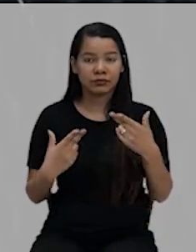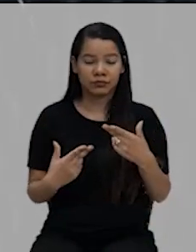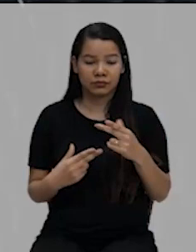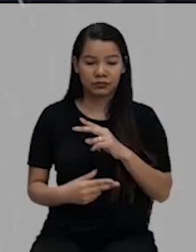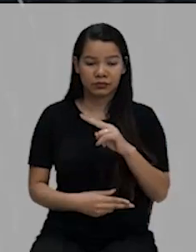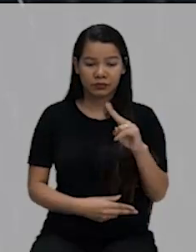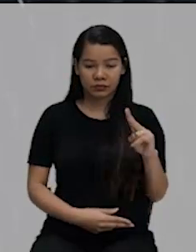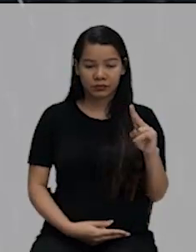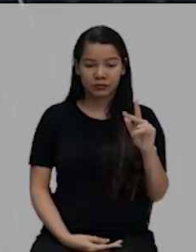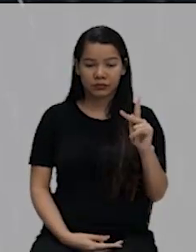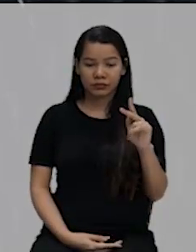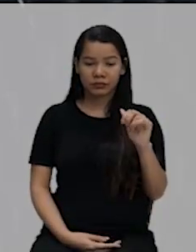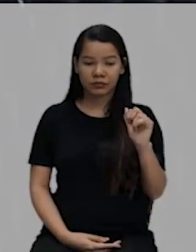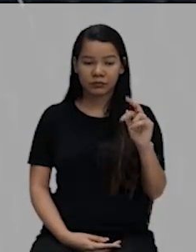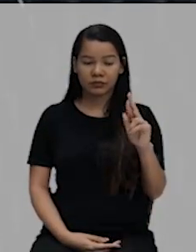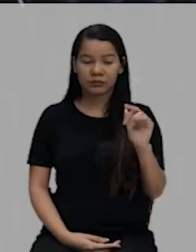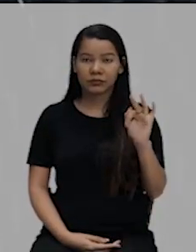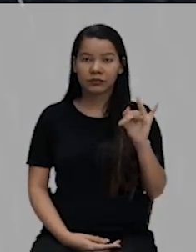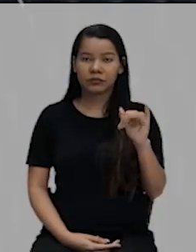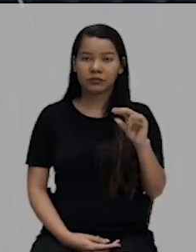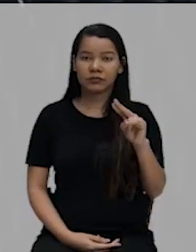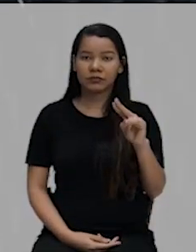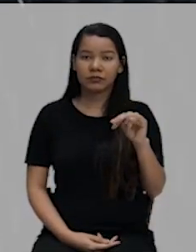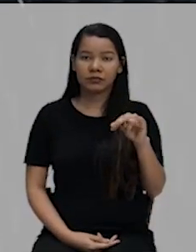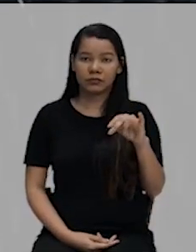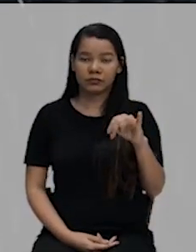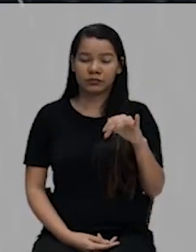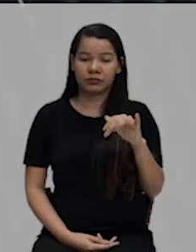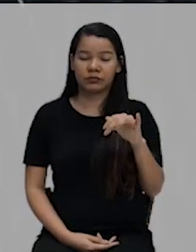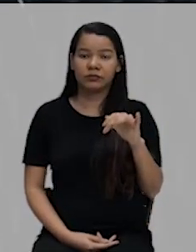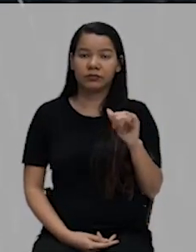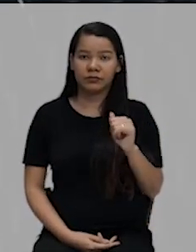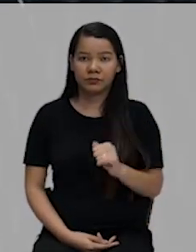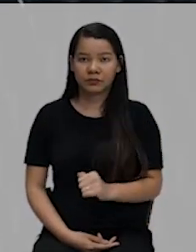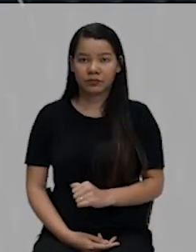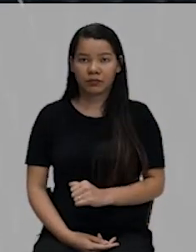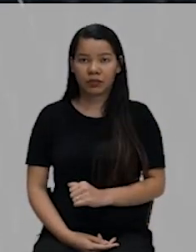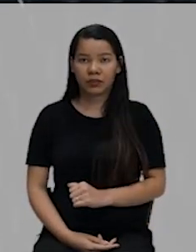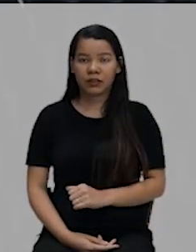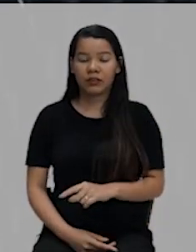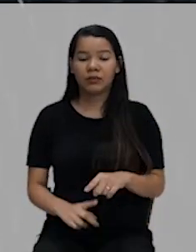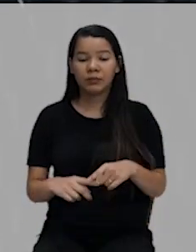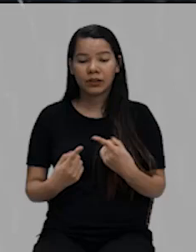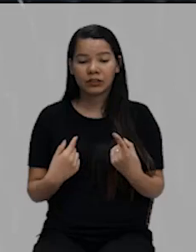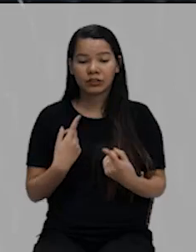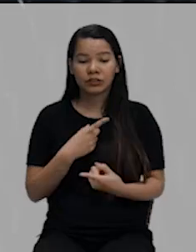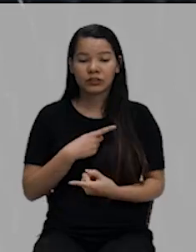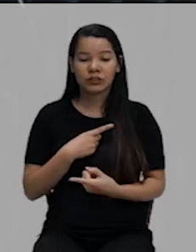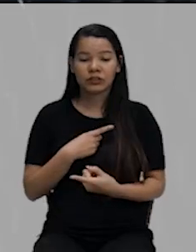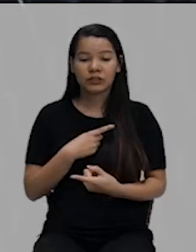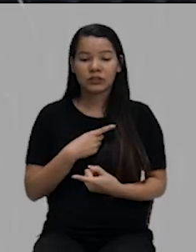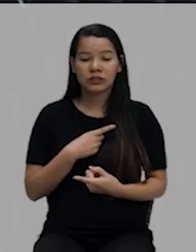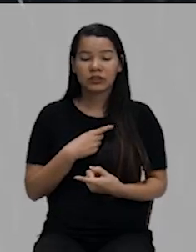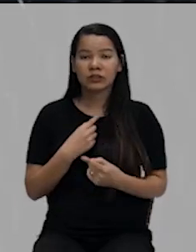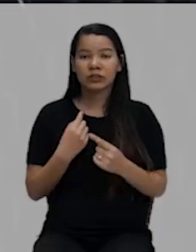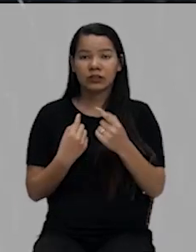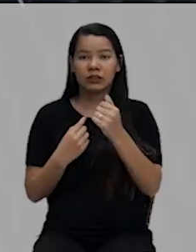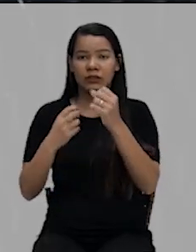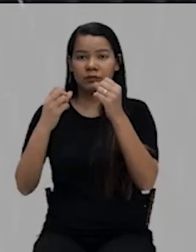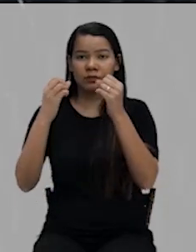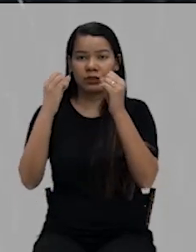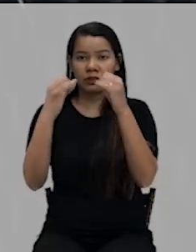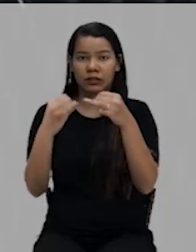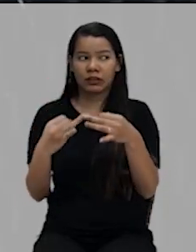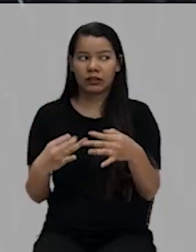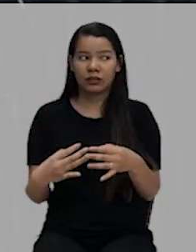parafina. Agora, olha só, né? Nós abordamos um lado dessa